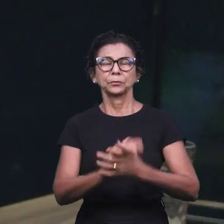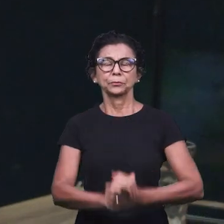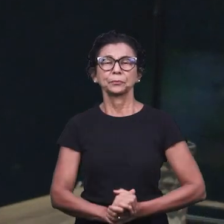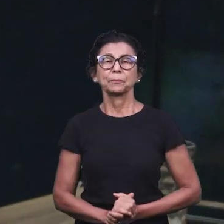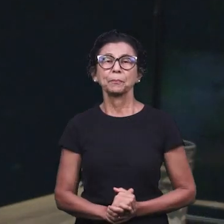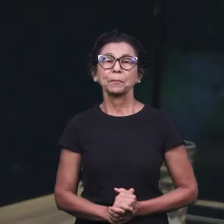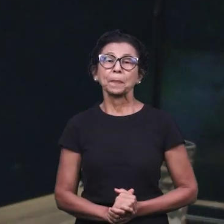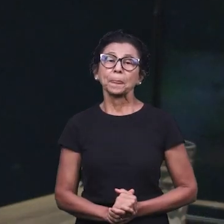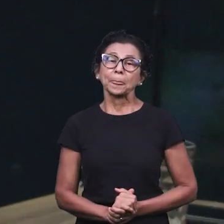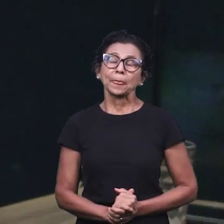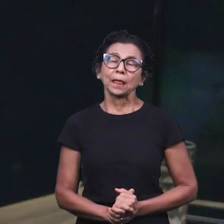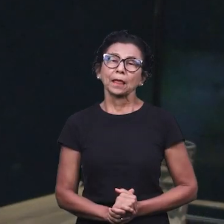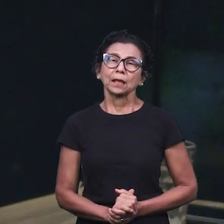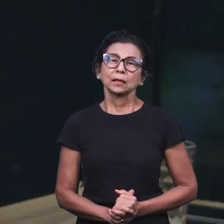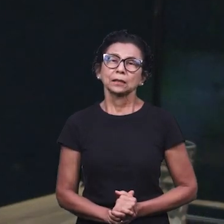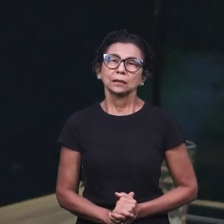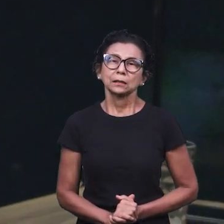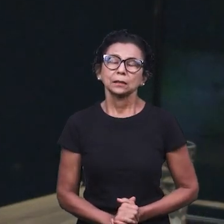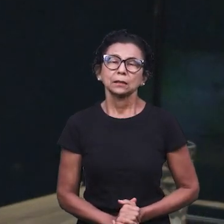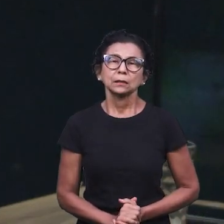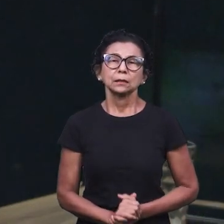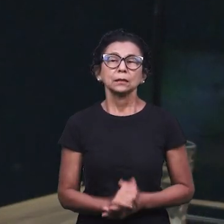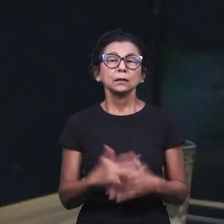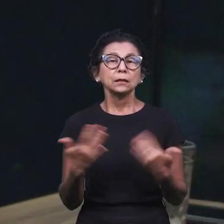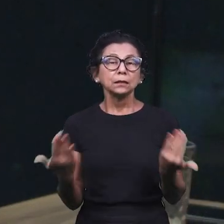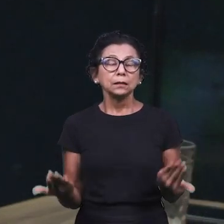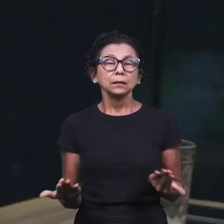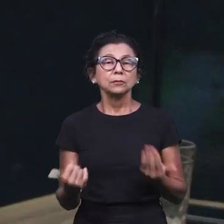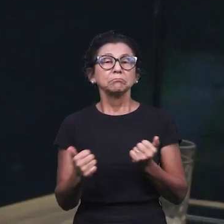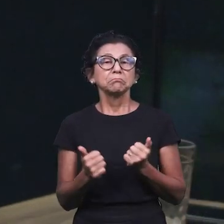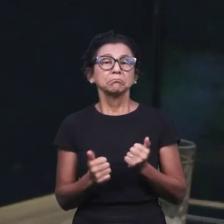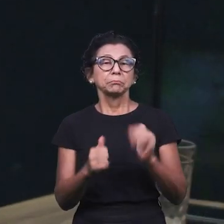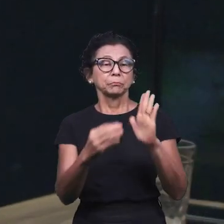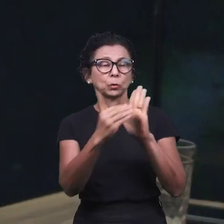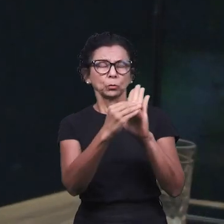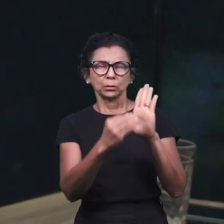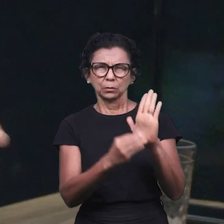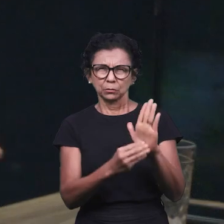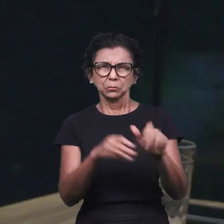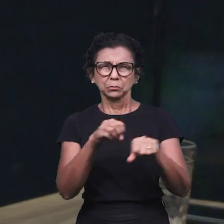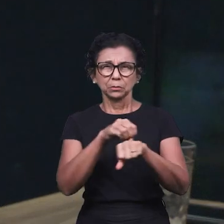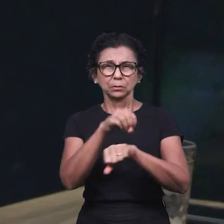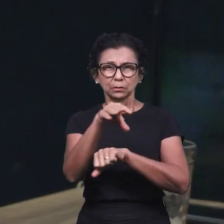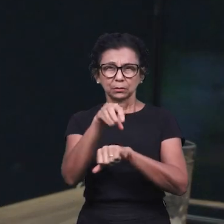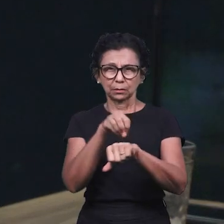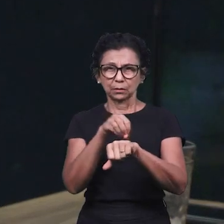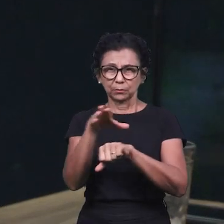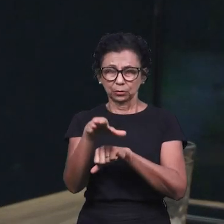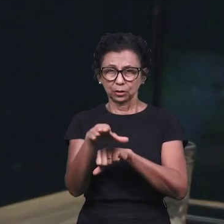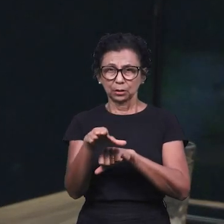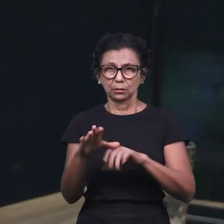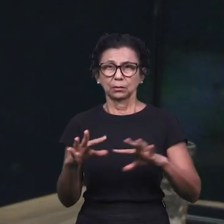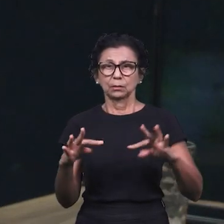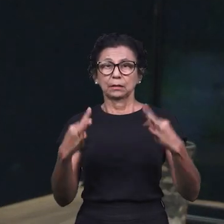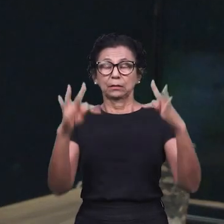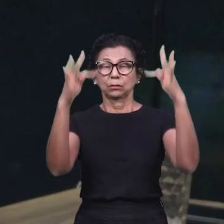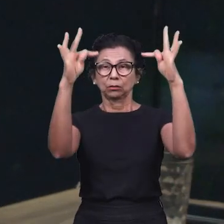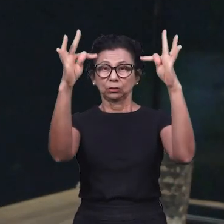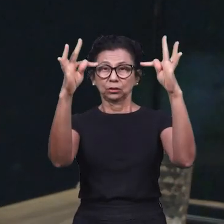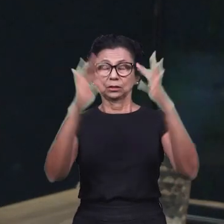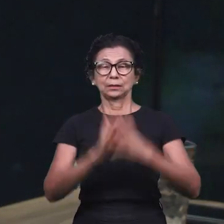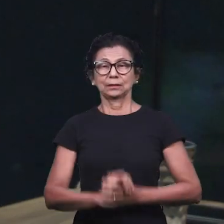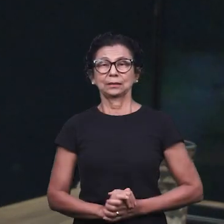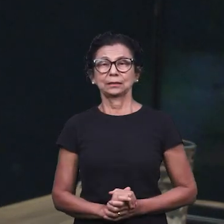conexão física, devido ao conteúdo que é transmitido por essas tecnologias, nós